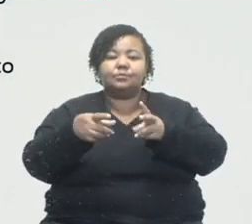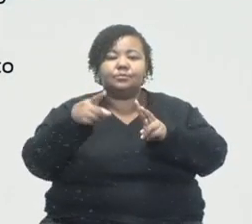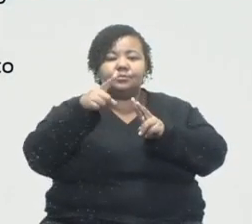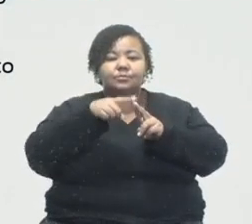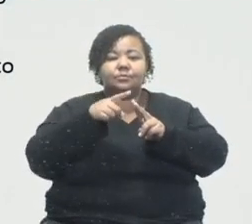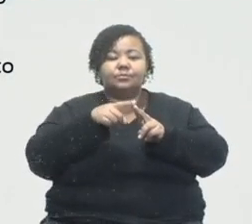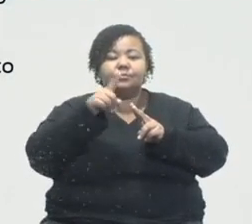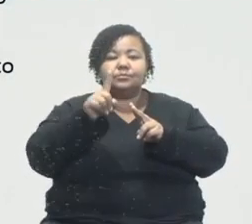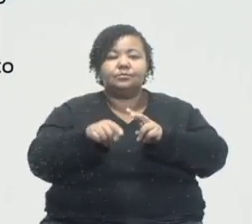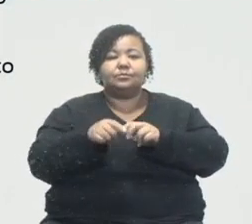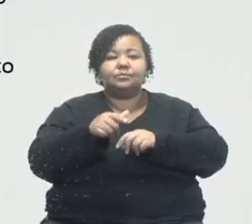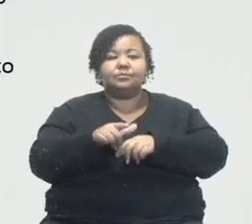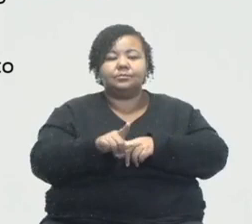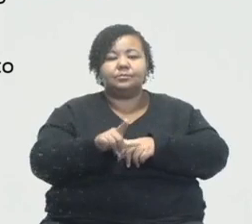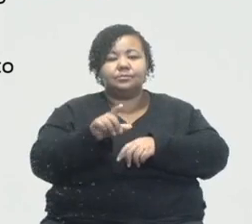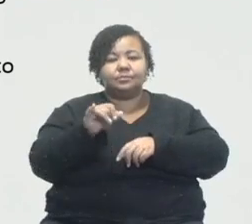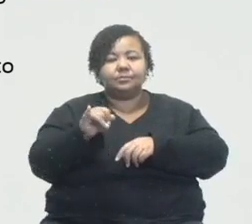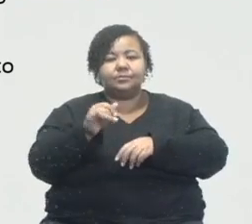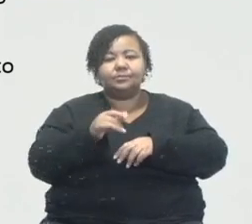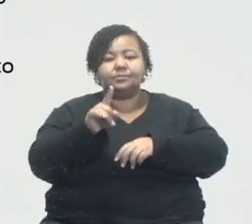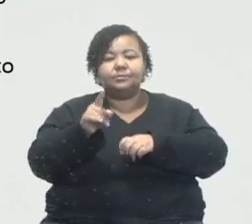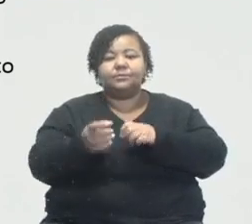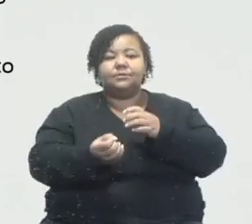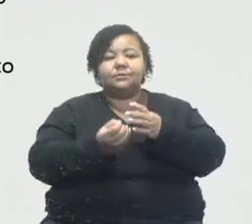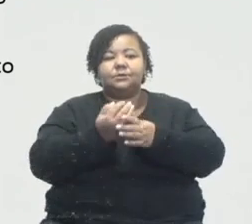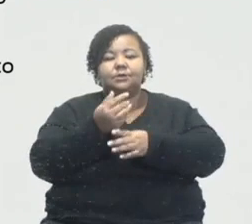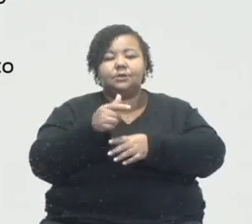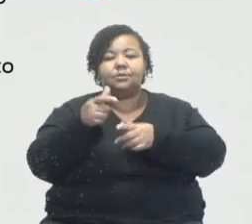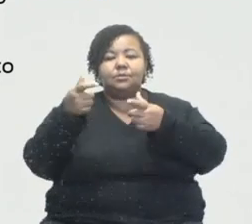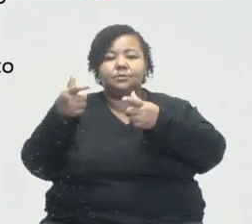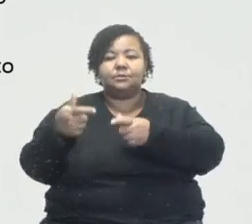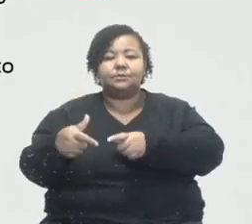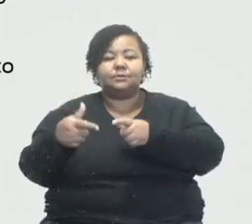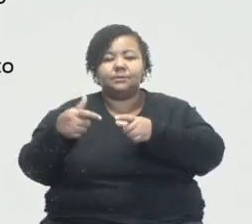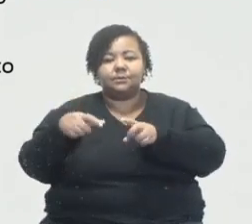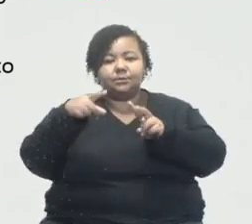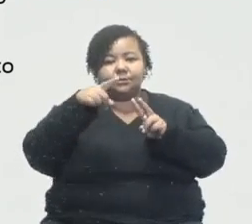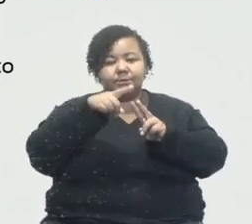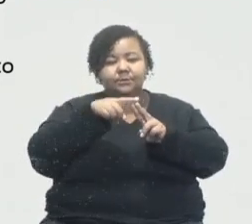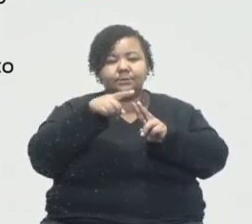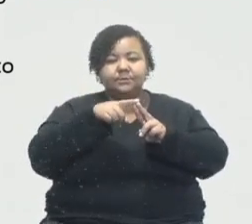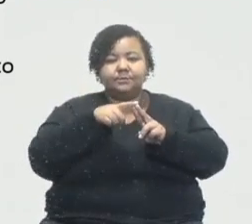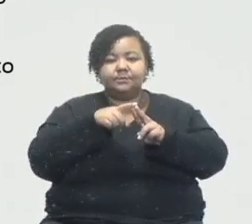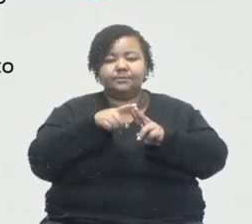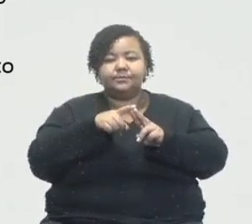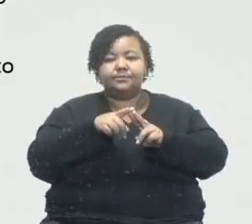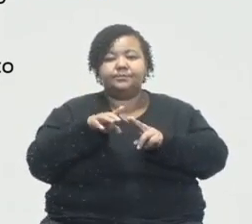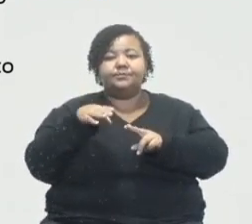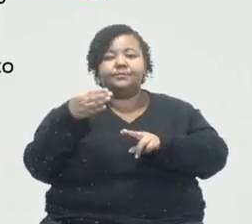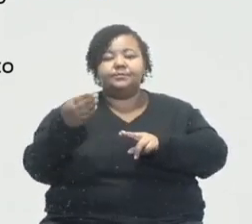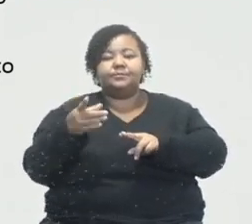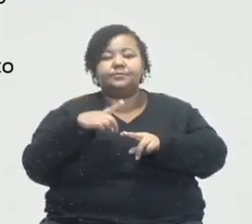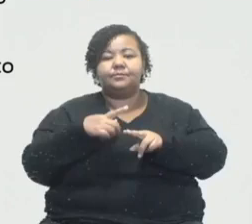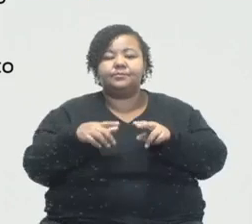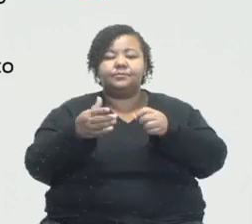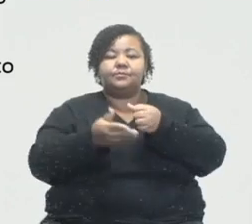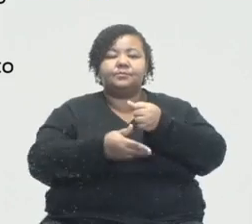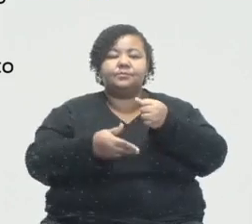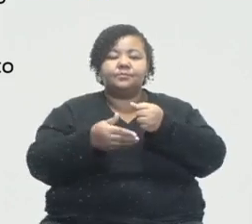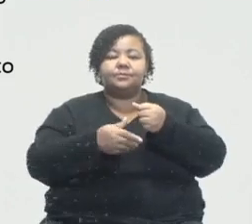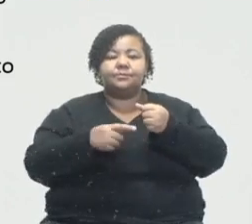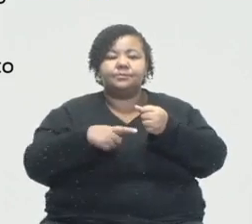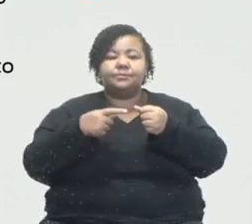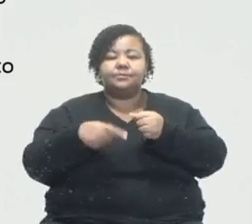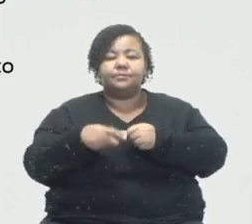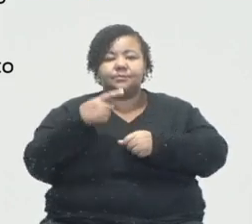seja linearmente independente e que gere o espaço vetorial. Então, para ter uma base, tem que ter o quê?